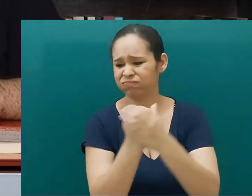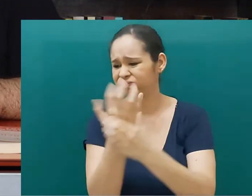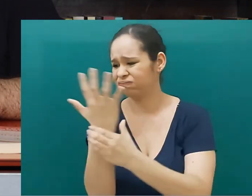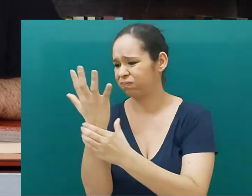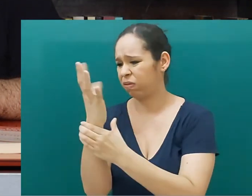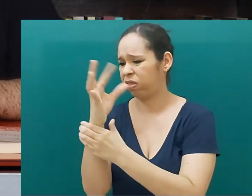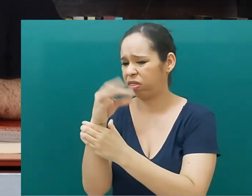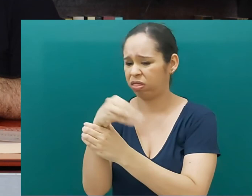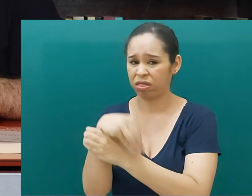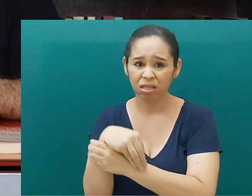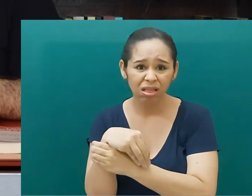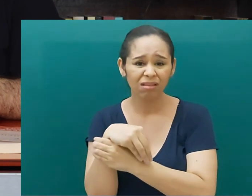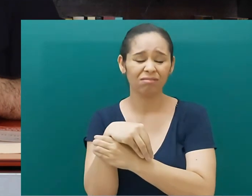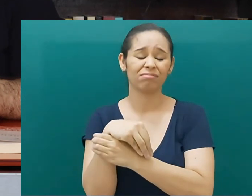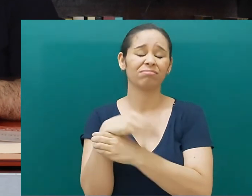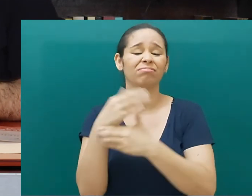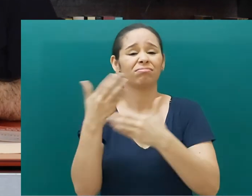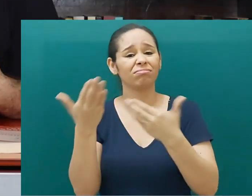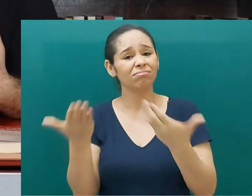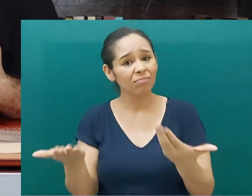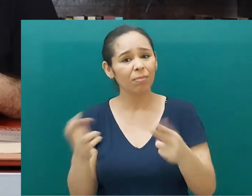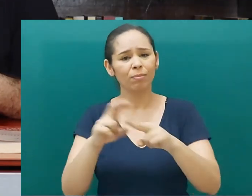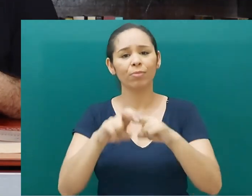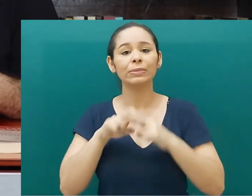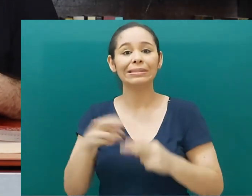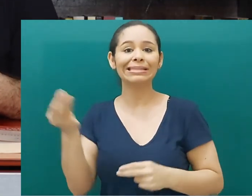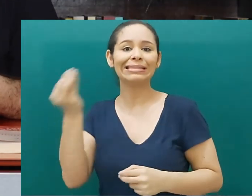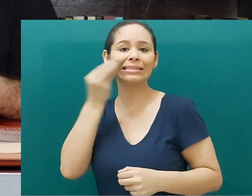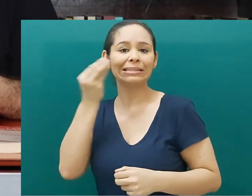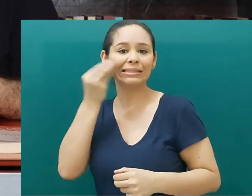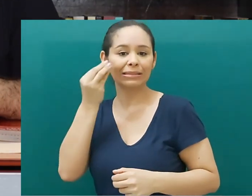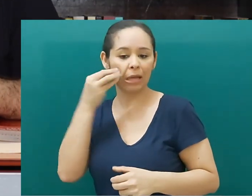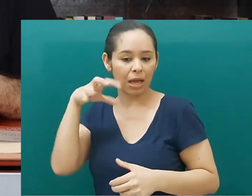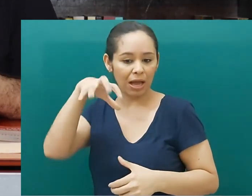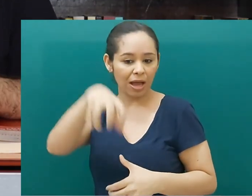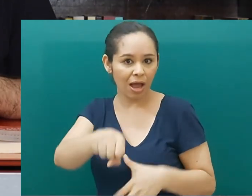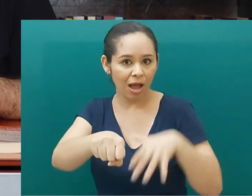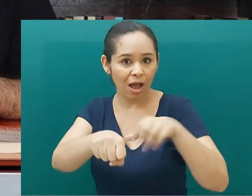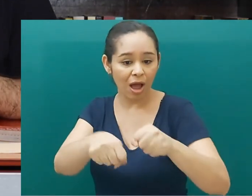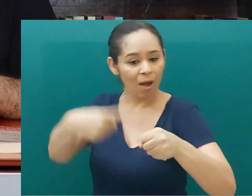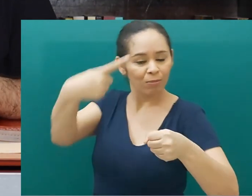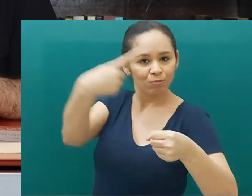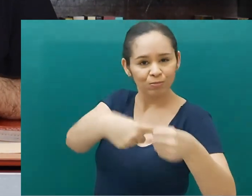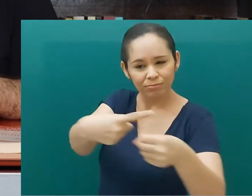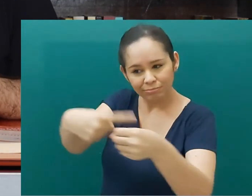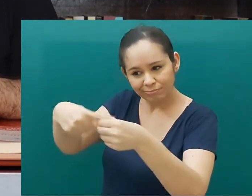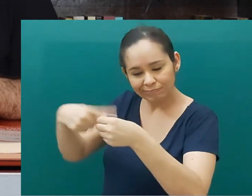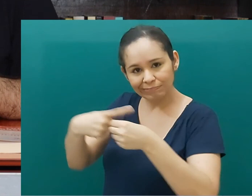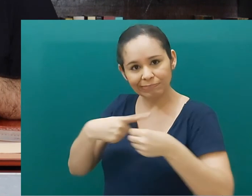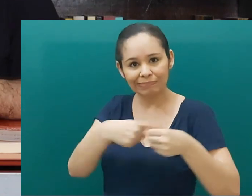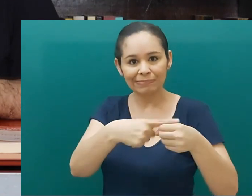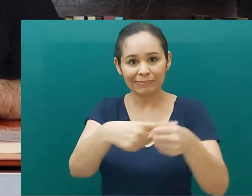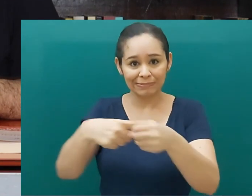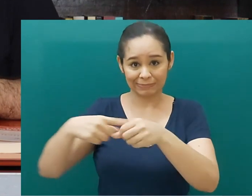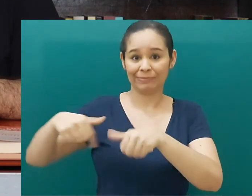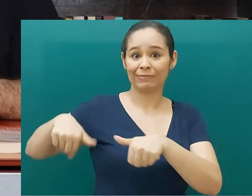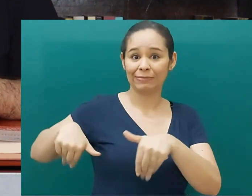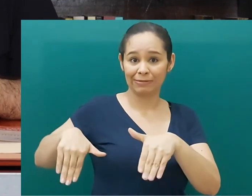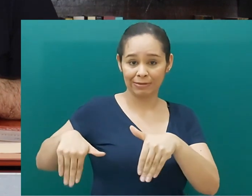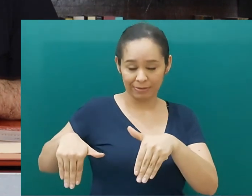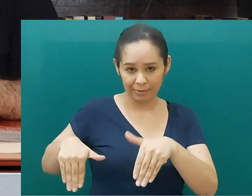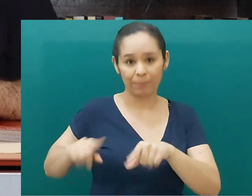frente, né? Então, houve uma tentativa de colonização do interior da Guiana